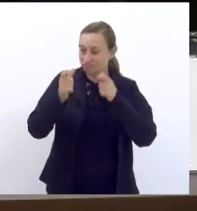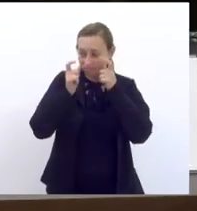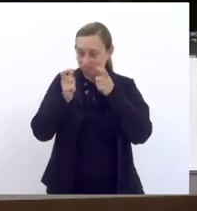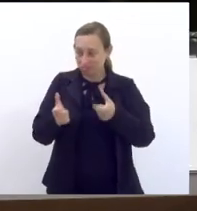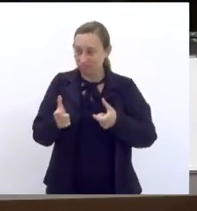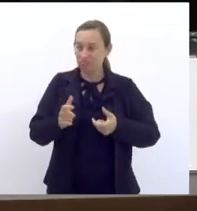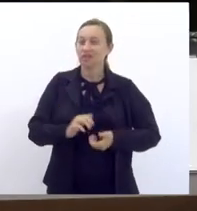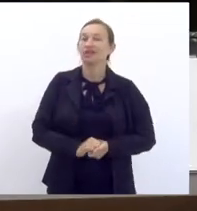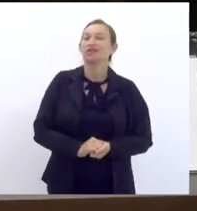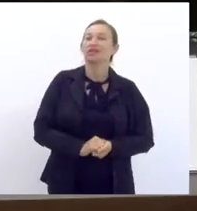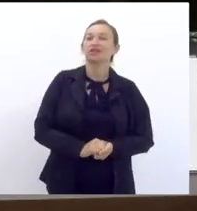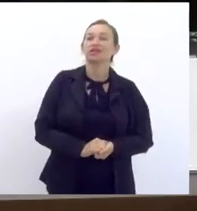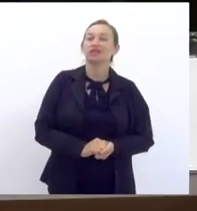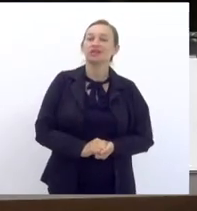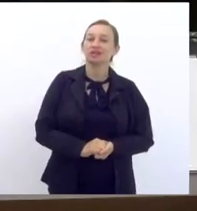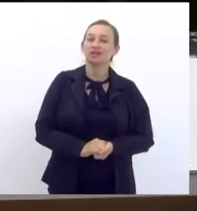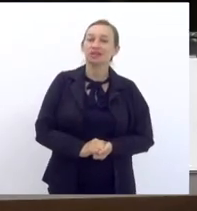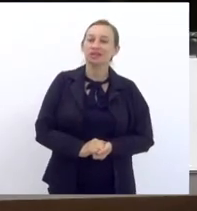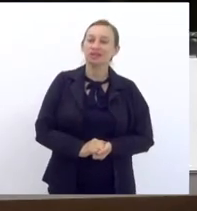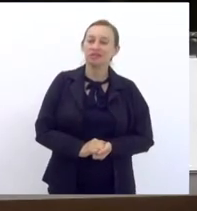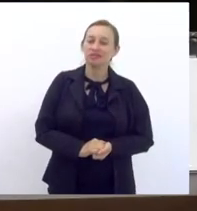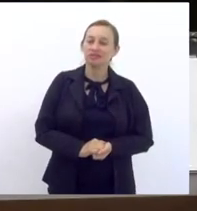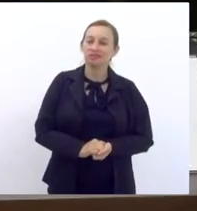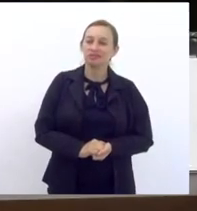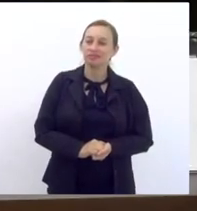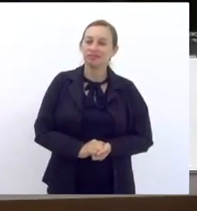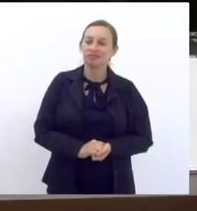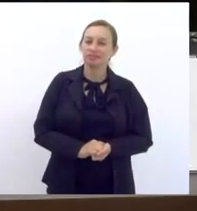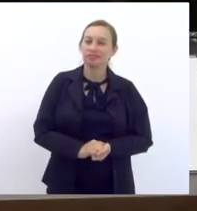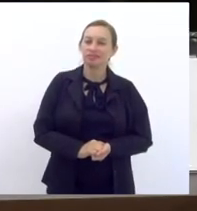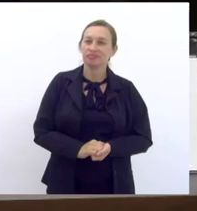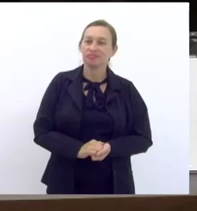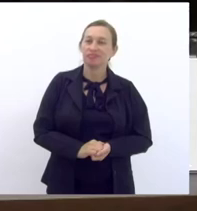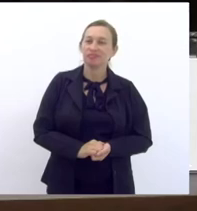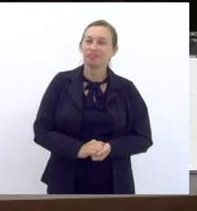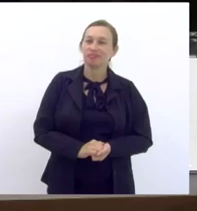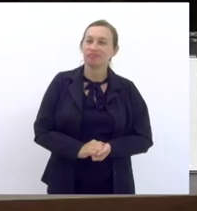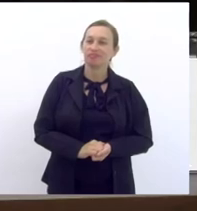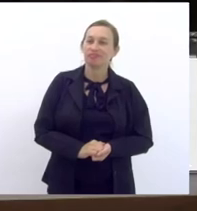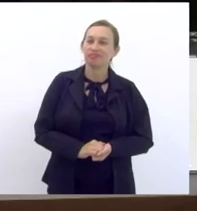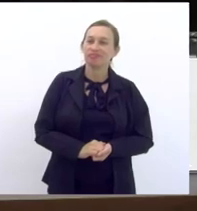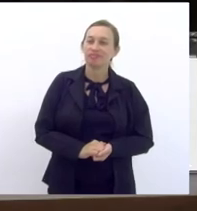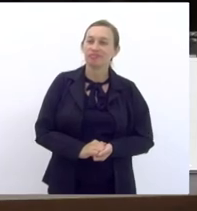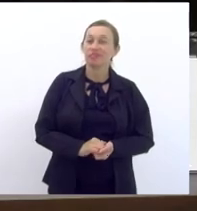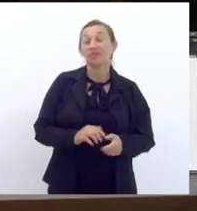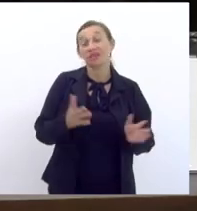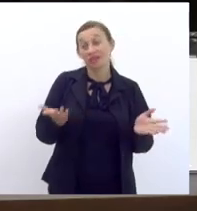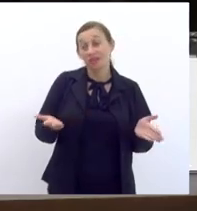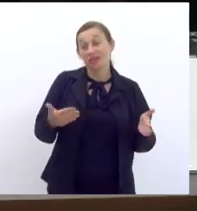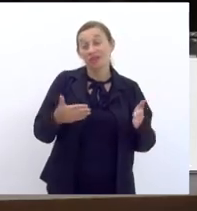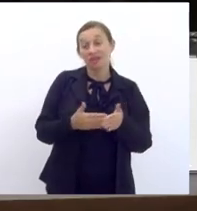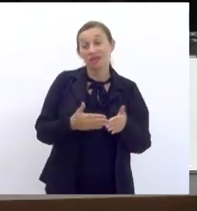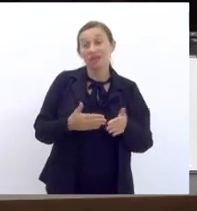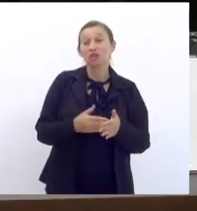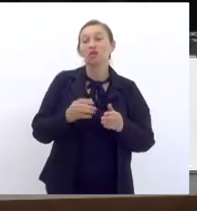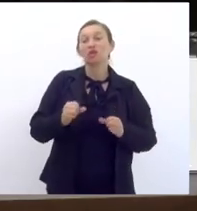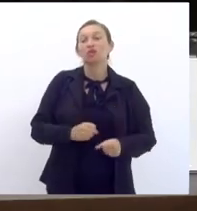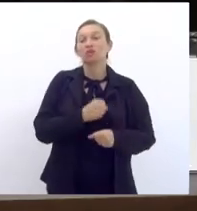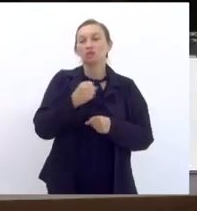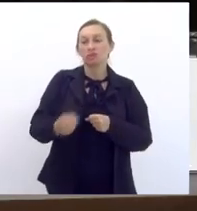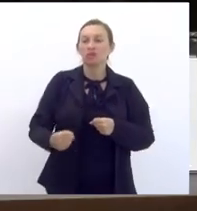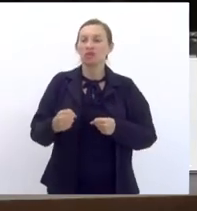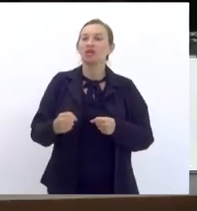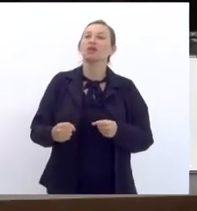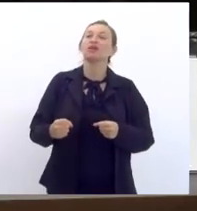e nós temos os ossos do ofício e as restrições do poder público então a gente tava sempre